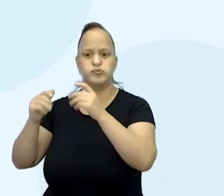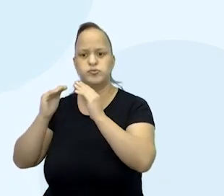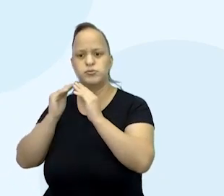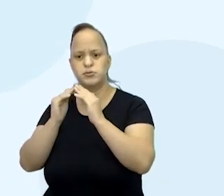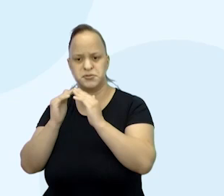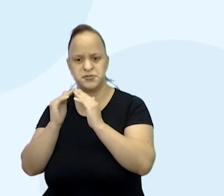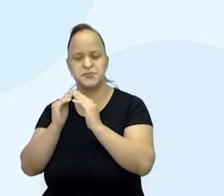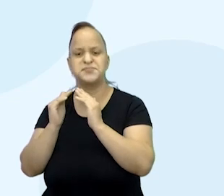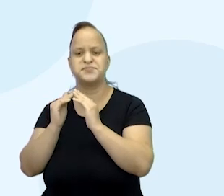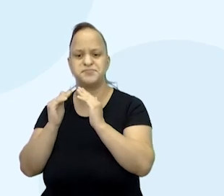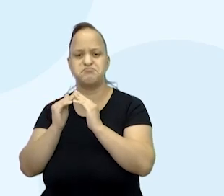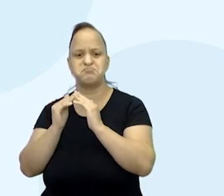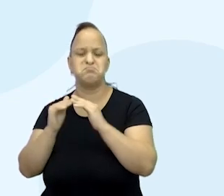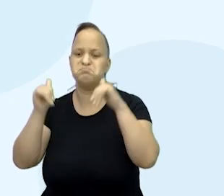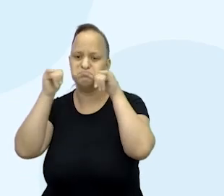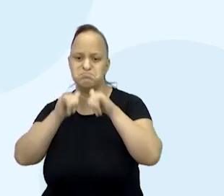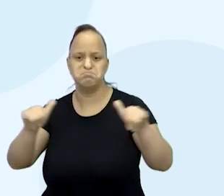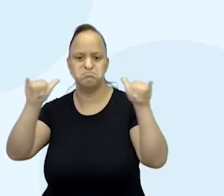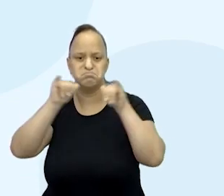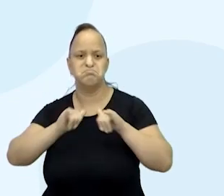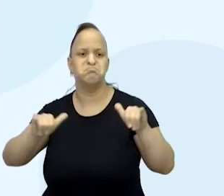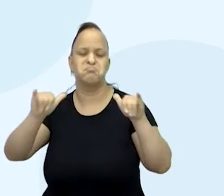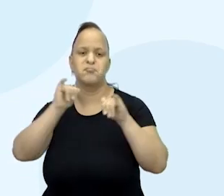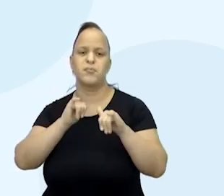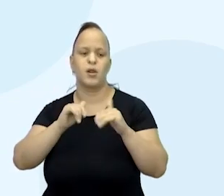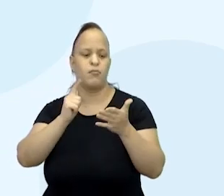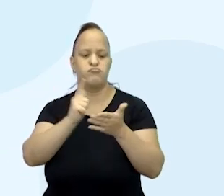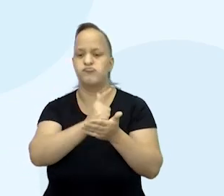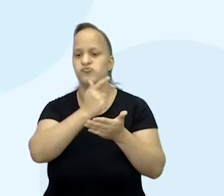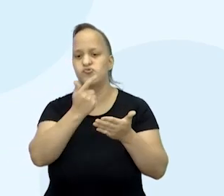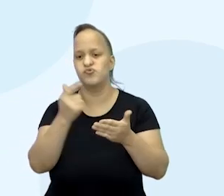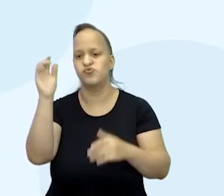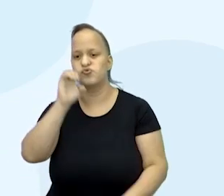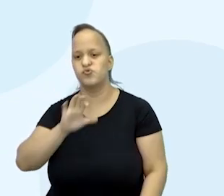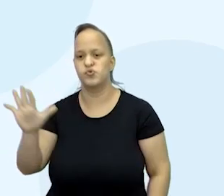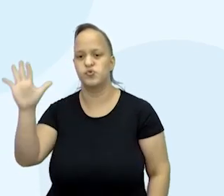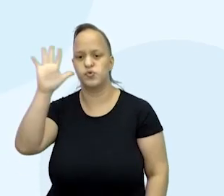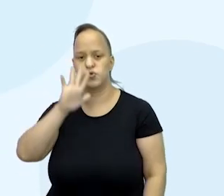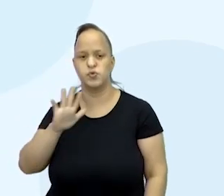uma propaganda do jornal Estado de São Paulo do ano de